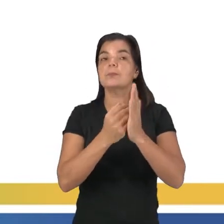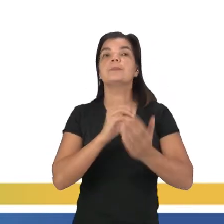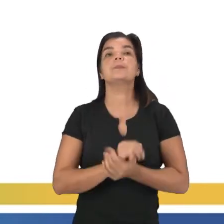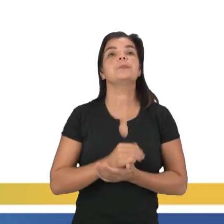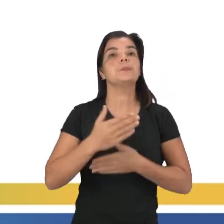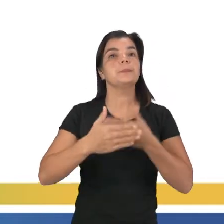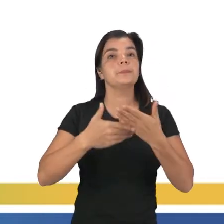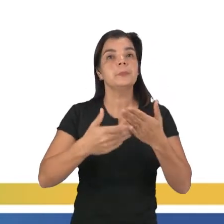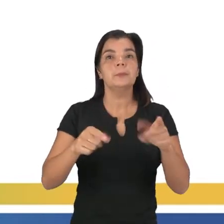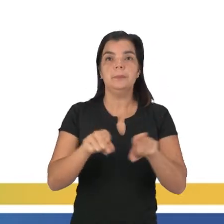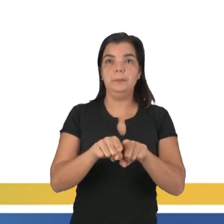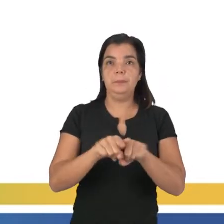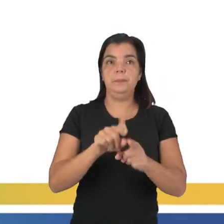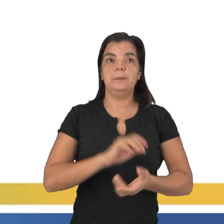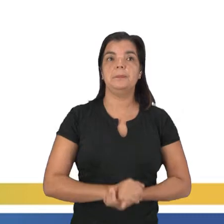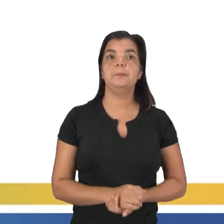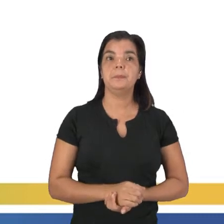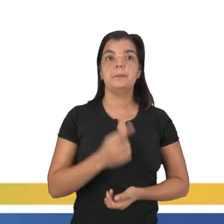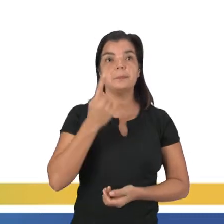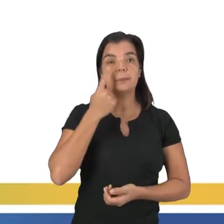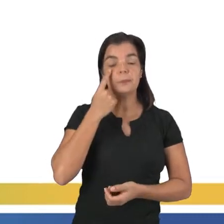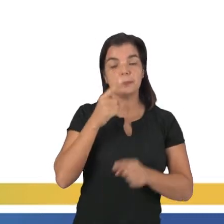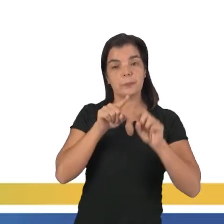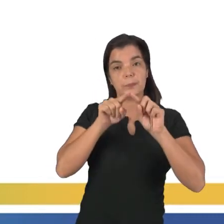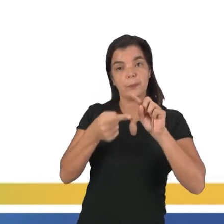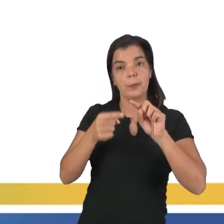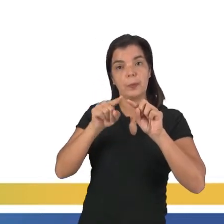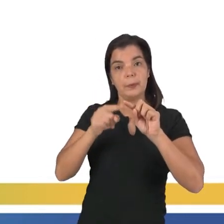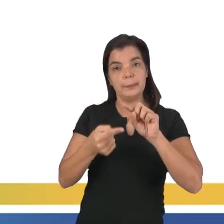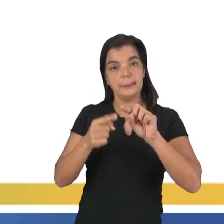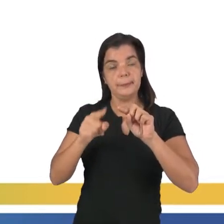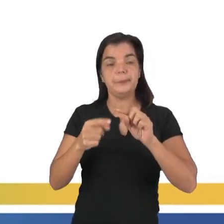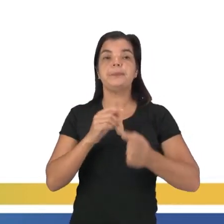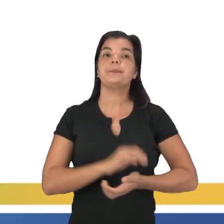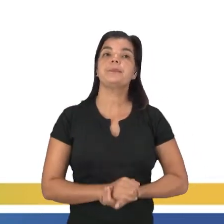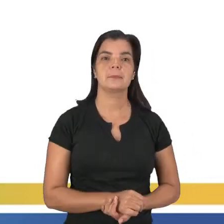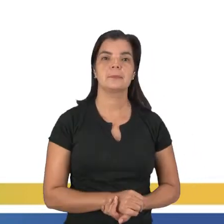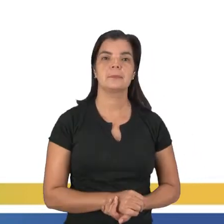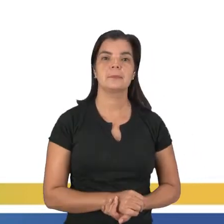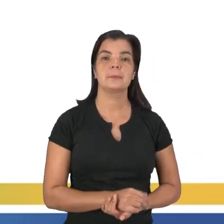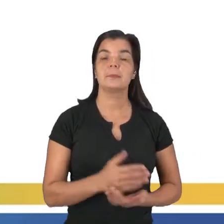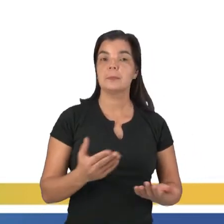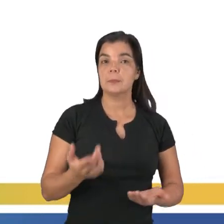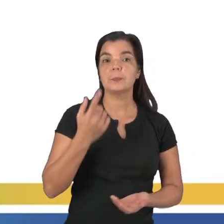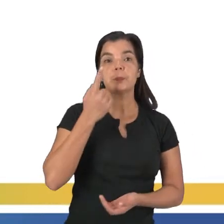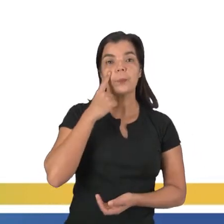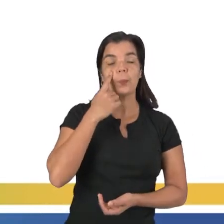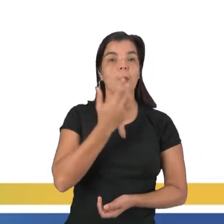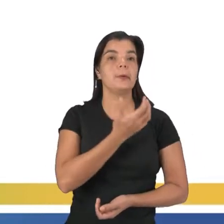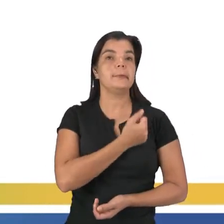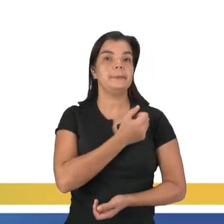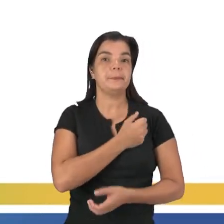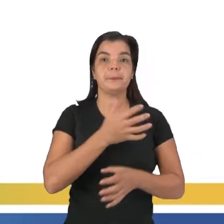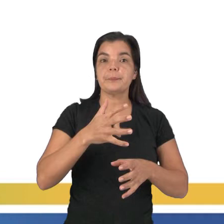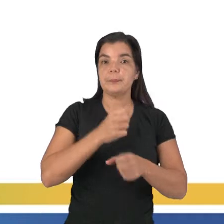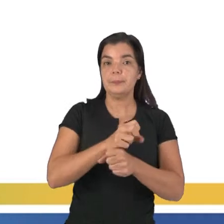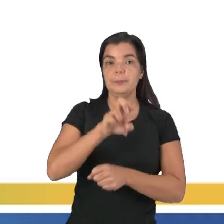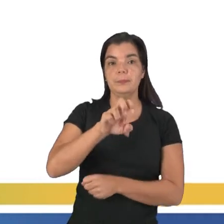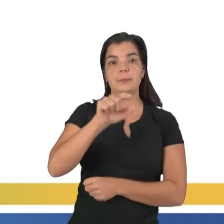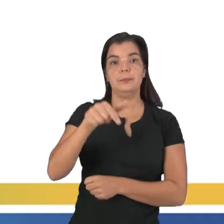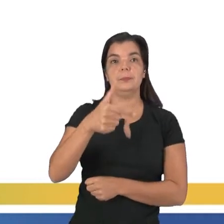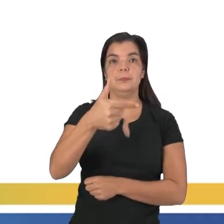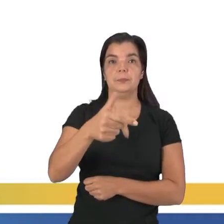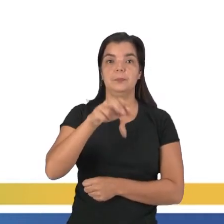assim sucessivamente. Em outras palavras, novamente, vírgula abaixo de vírgula. Determine o valor da soma de